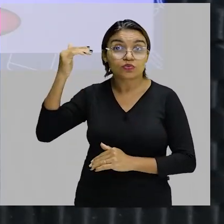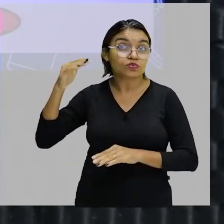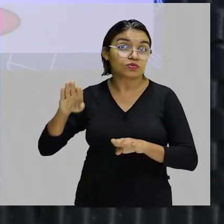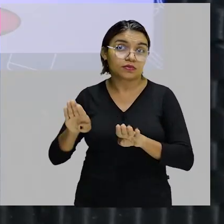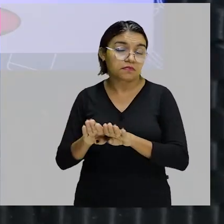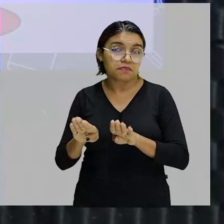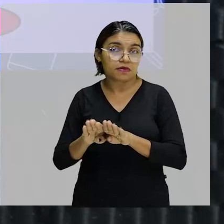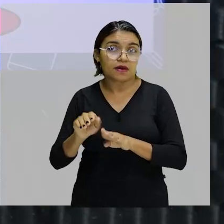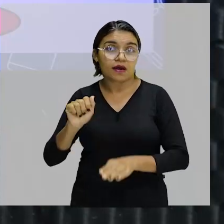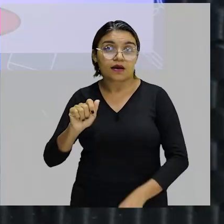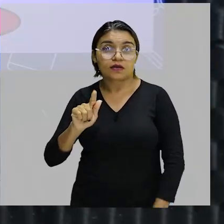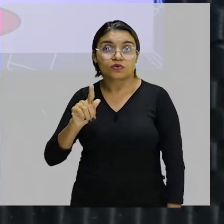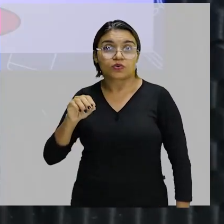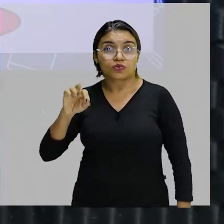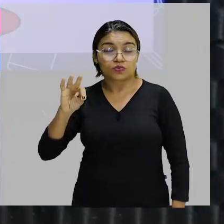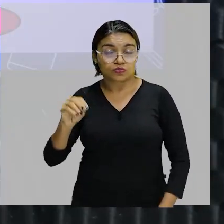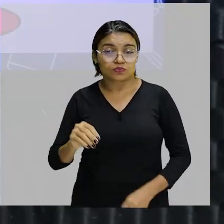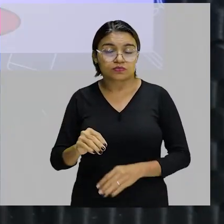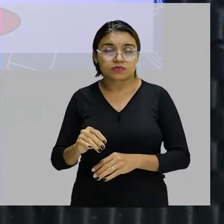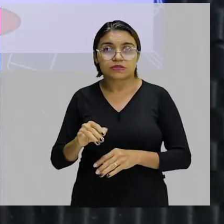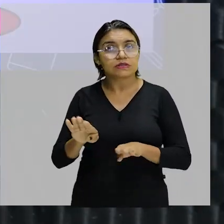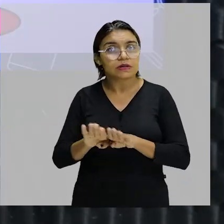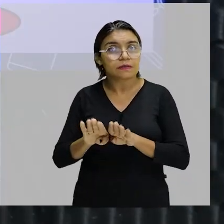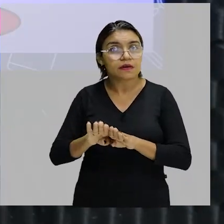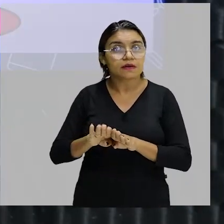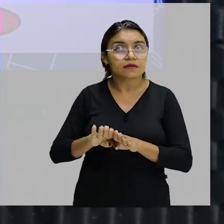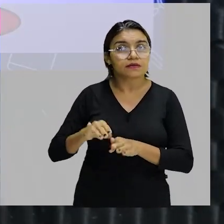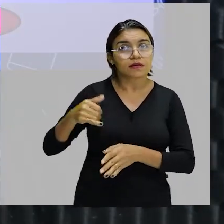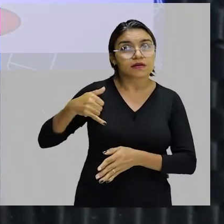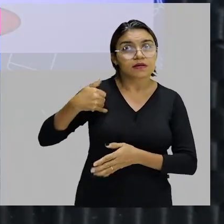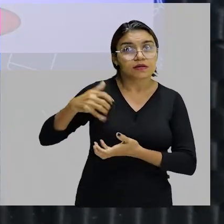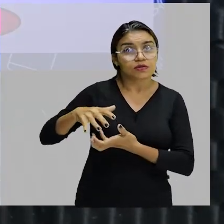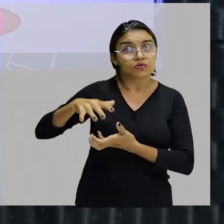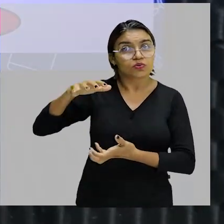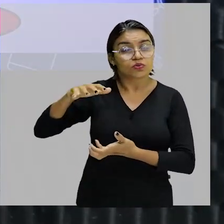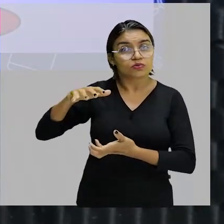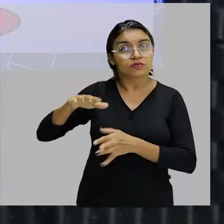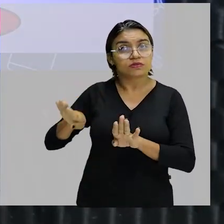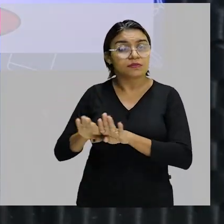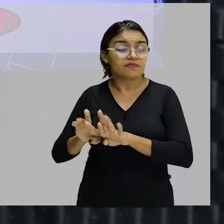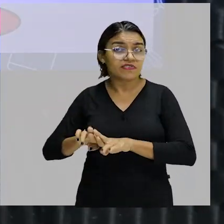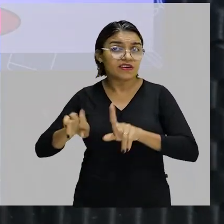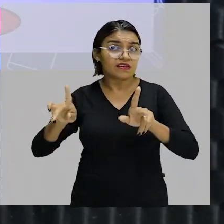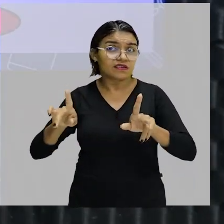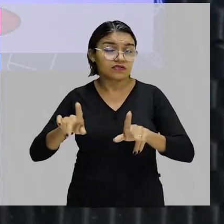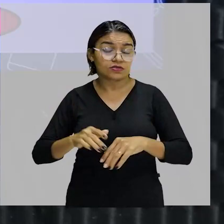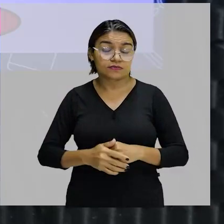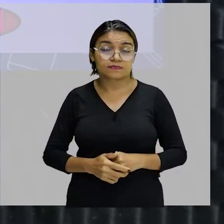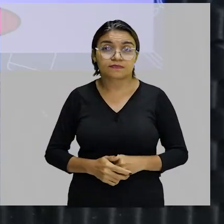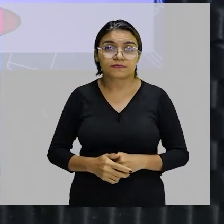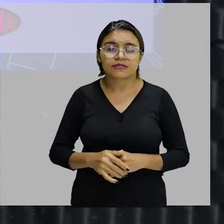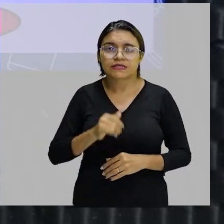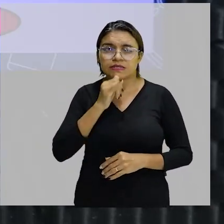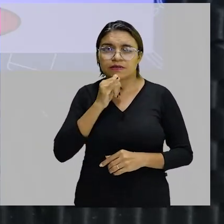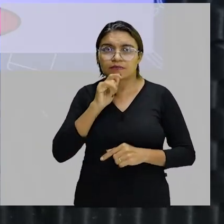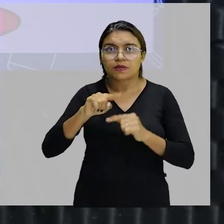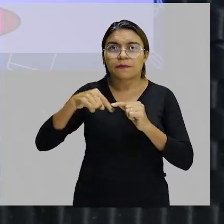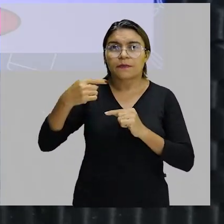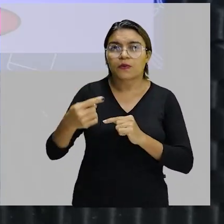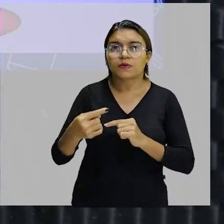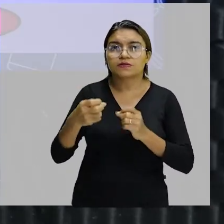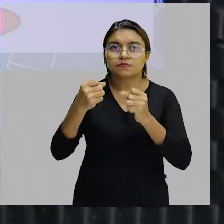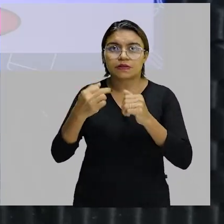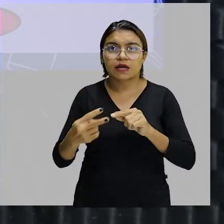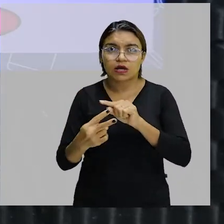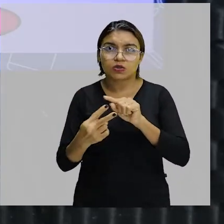do adulto não é para o idoso. Eu vou falar daqui a pouco de 2 princípios do treinamento esportivo para vocês, mas existe algo